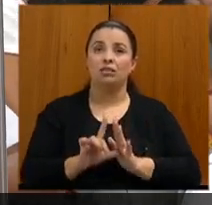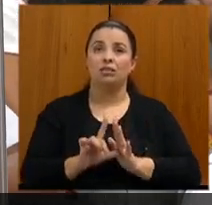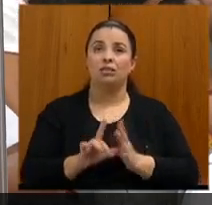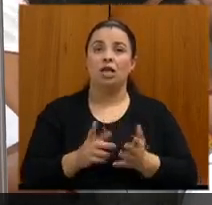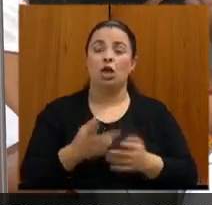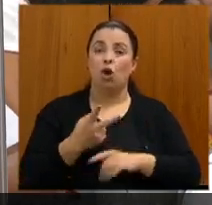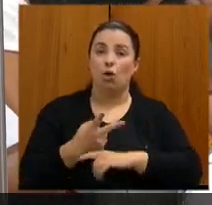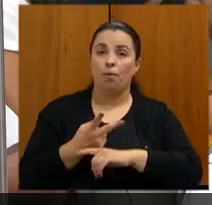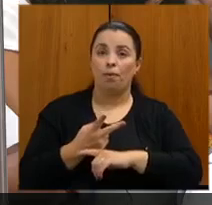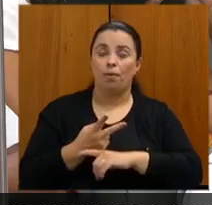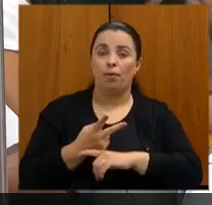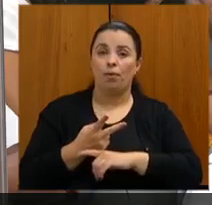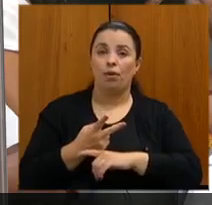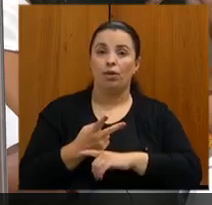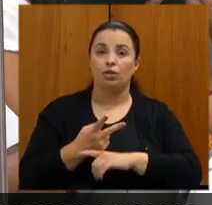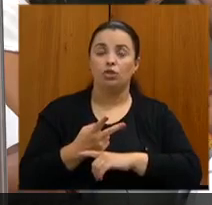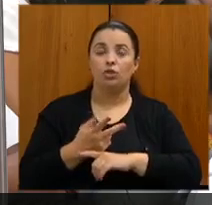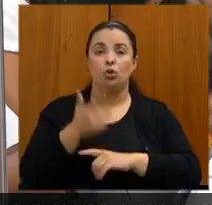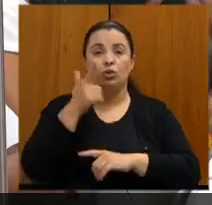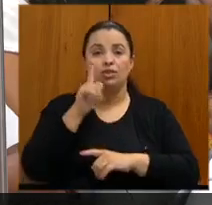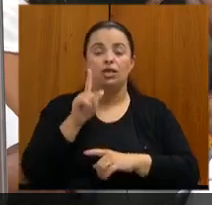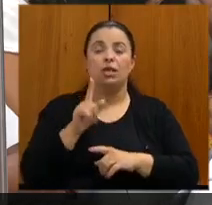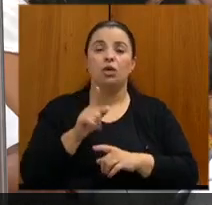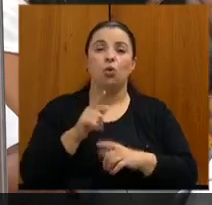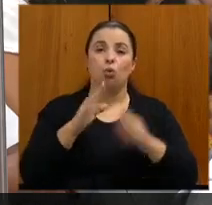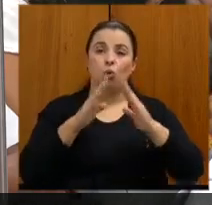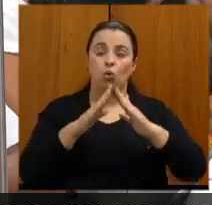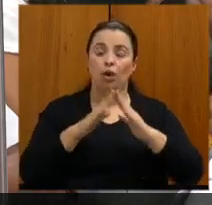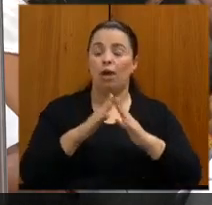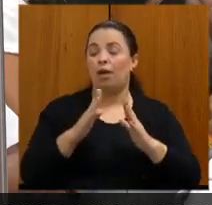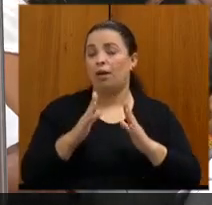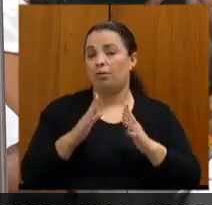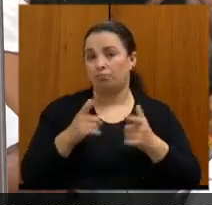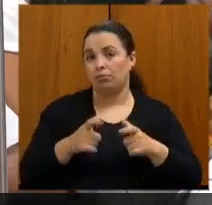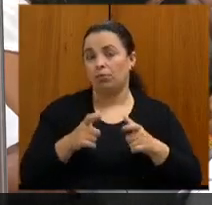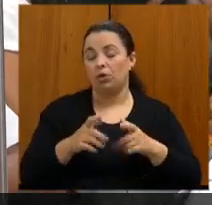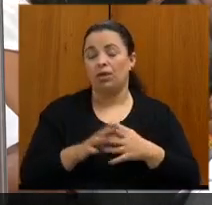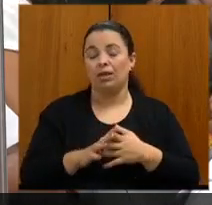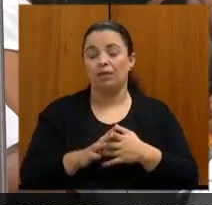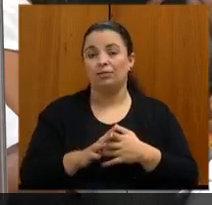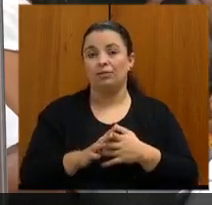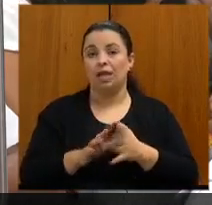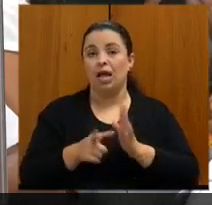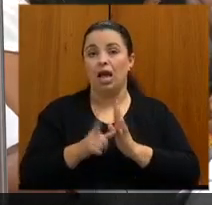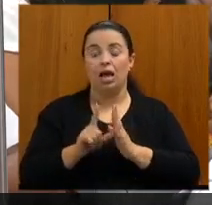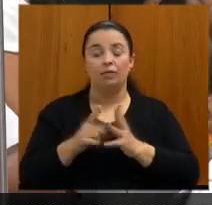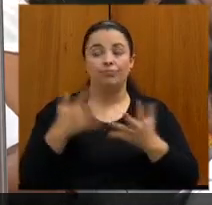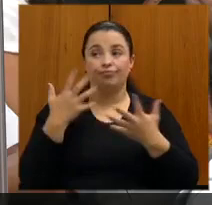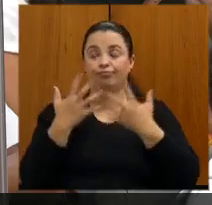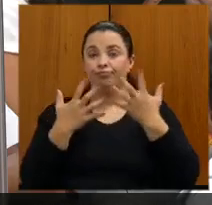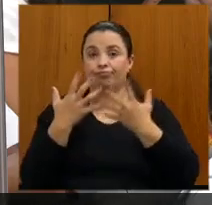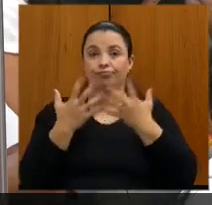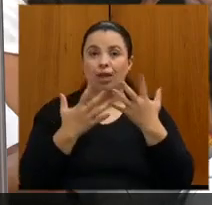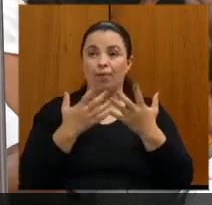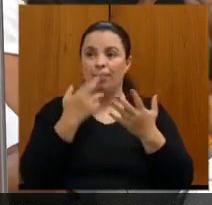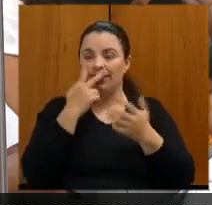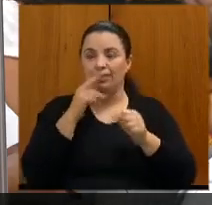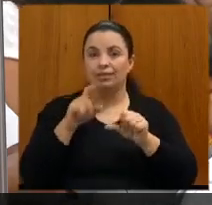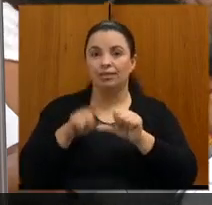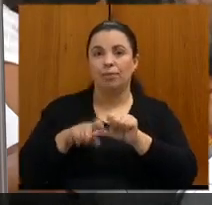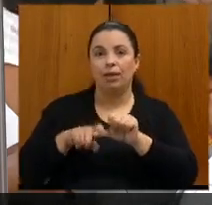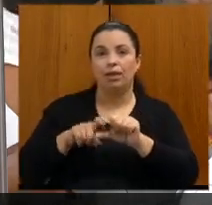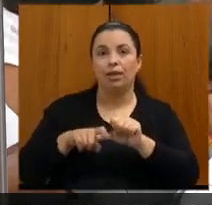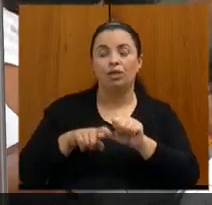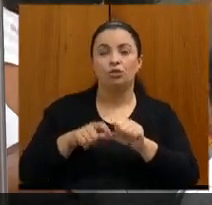também é muito complexo como a gente fica à mercê do capitalismo né se a gente